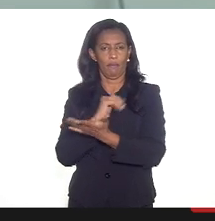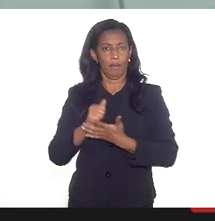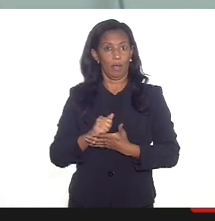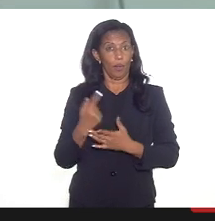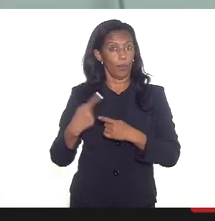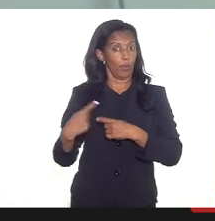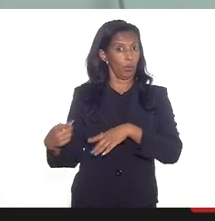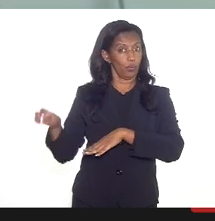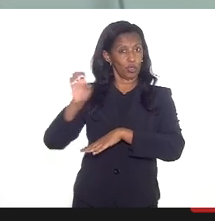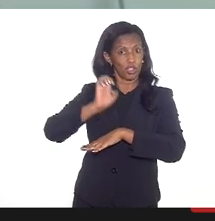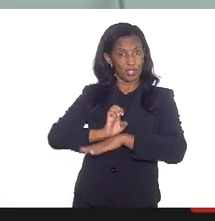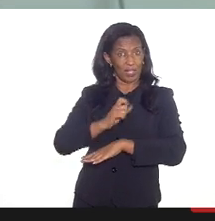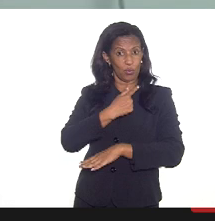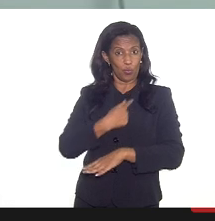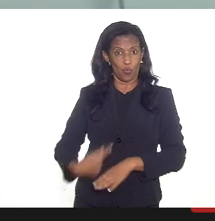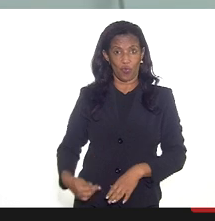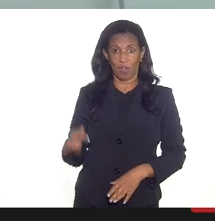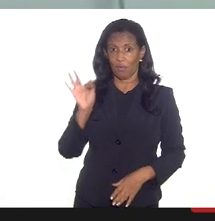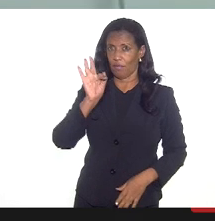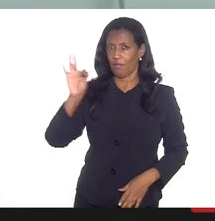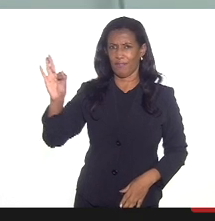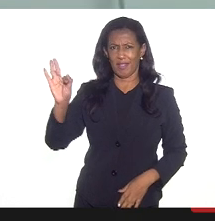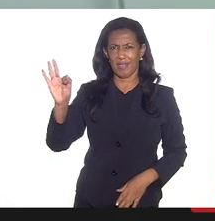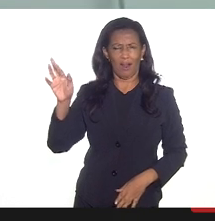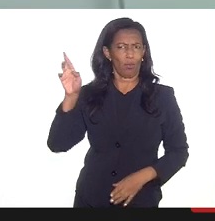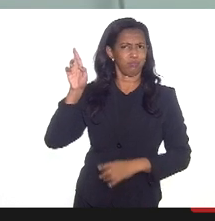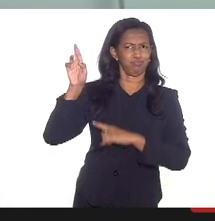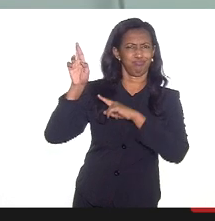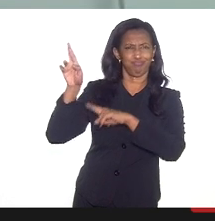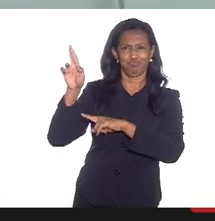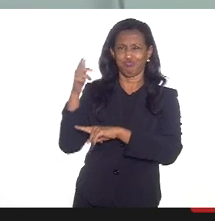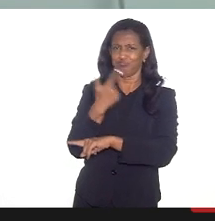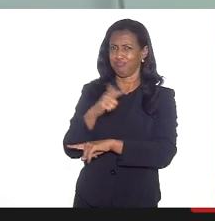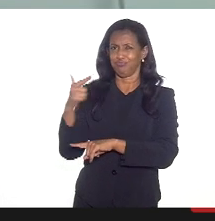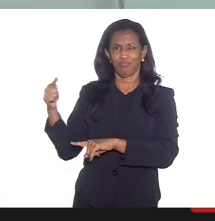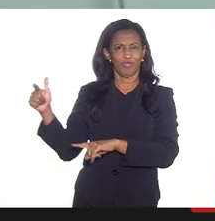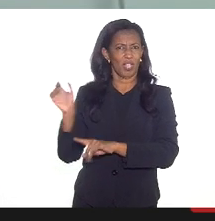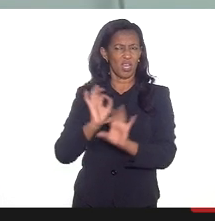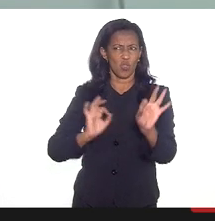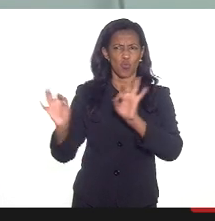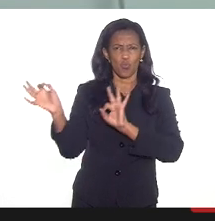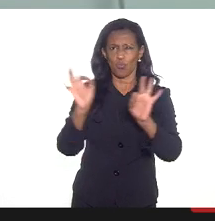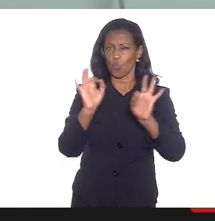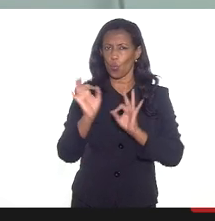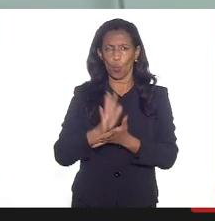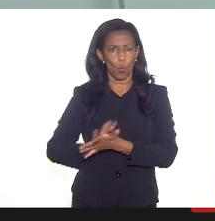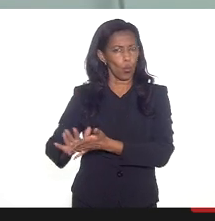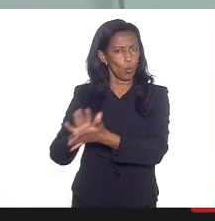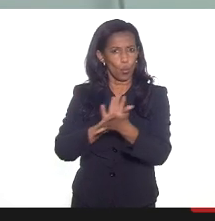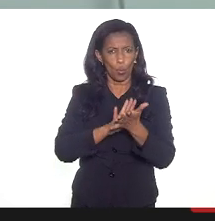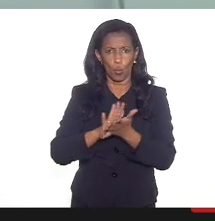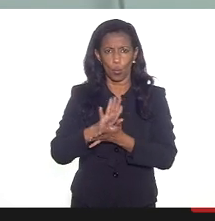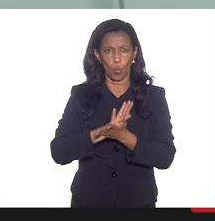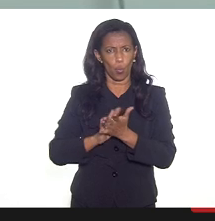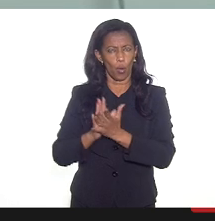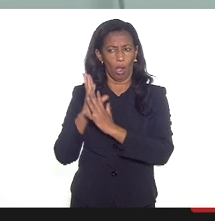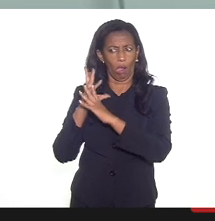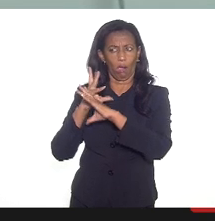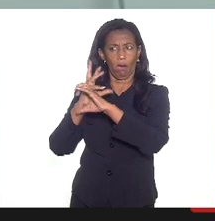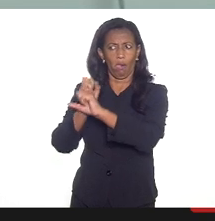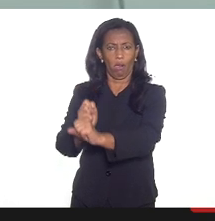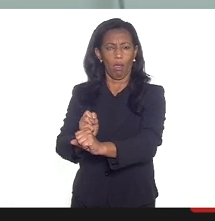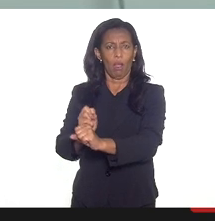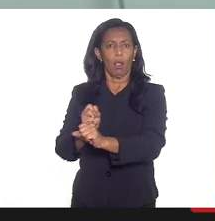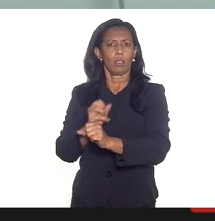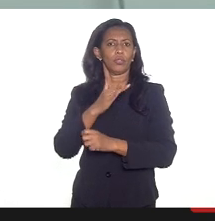o Estado e o governo federal não se responsabilizam por ter nenhum tipo de catalogação das